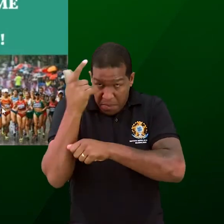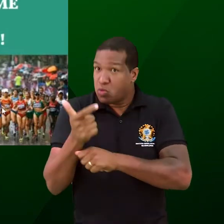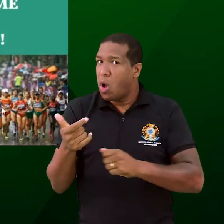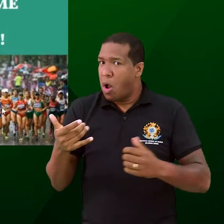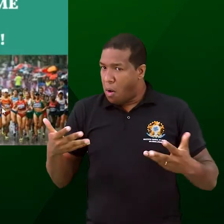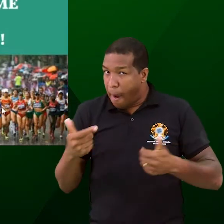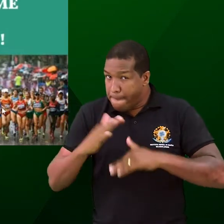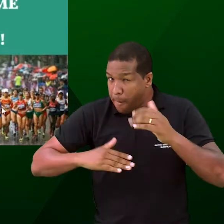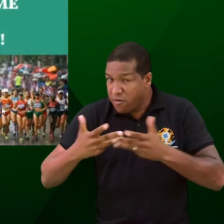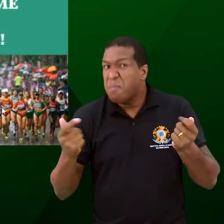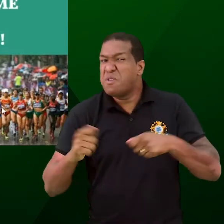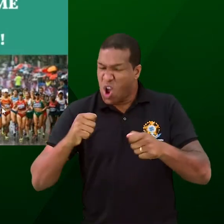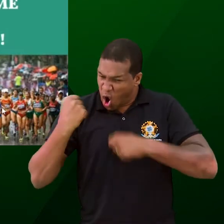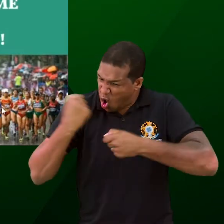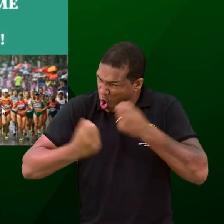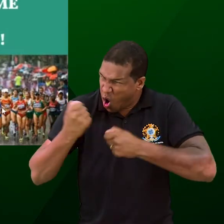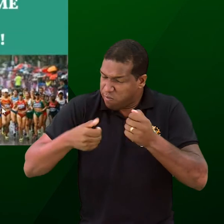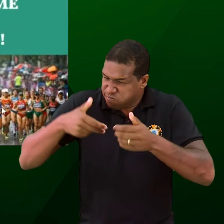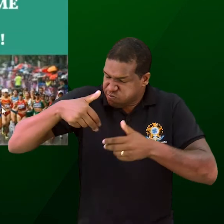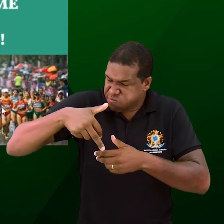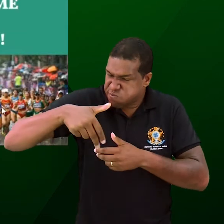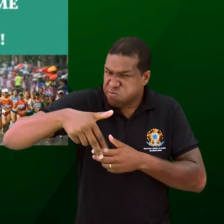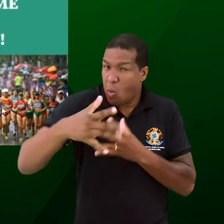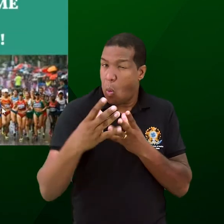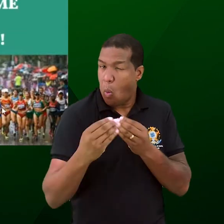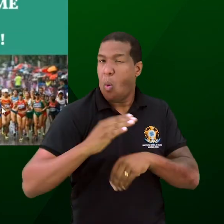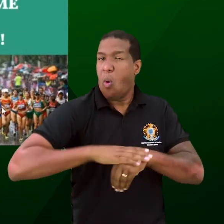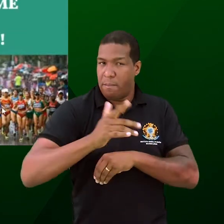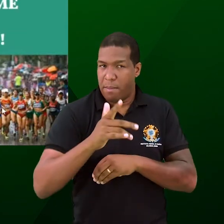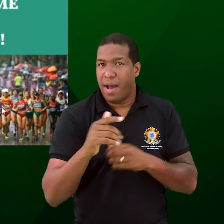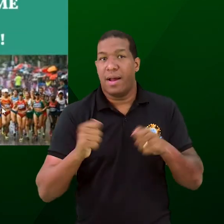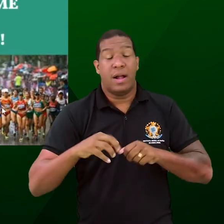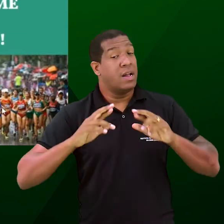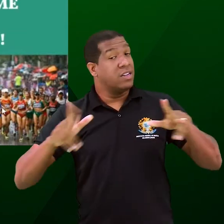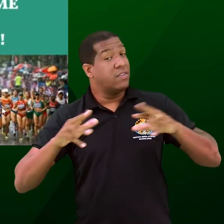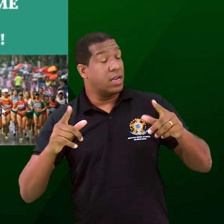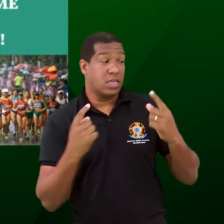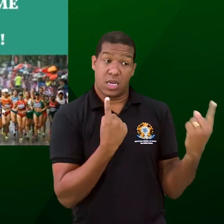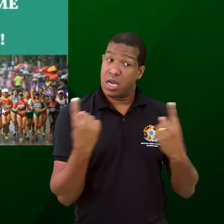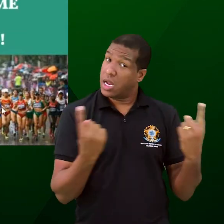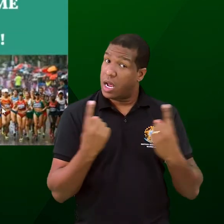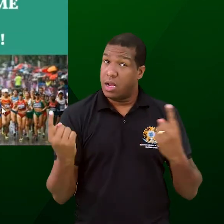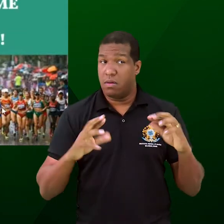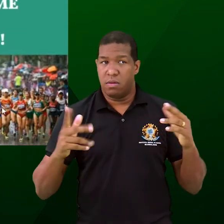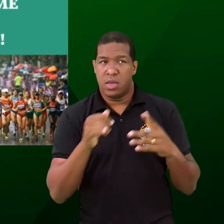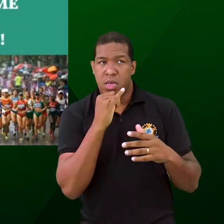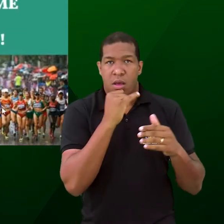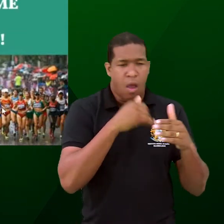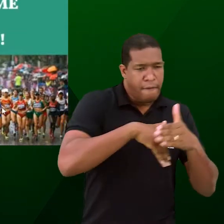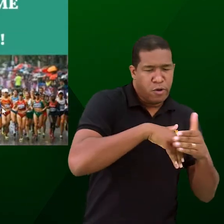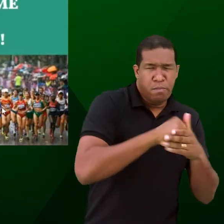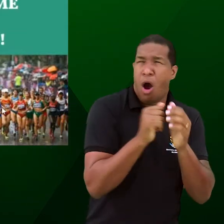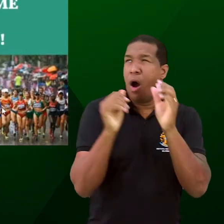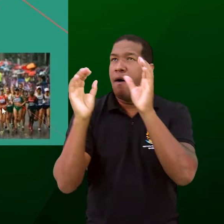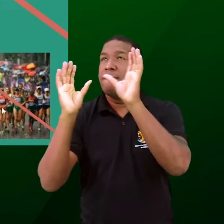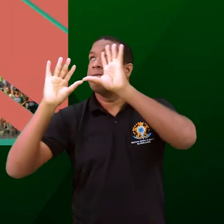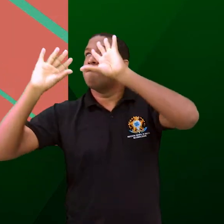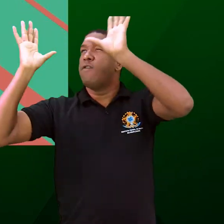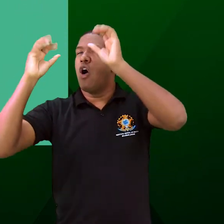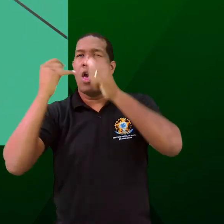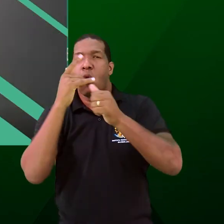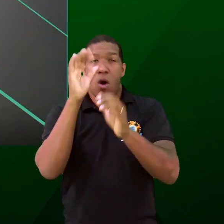A adaptação mais lenta ocorre nos nossos ossos e tendões. Né? A gente consegue modificar